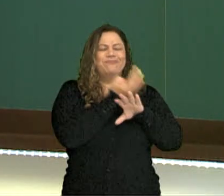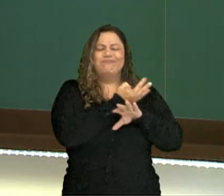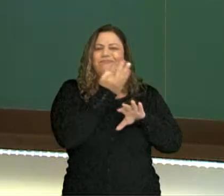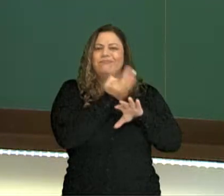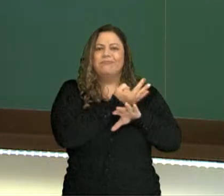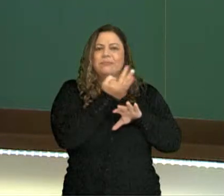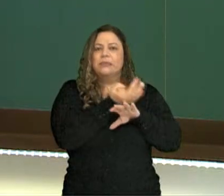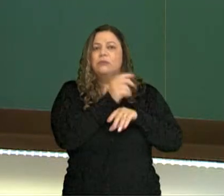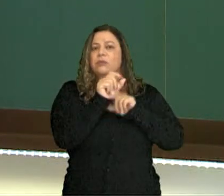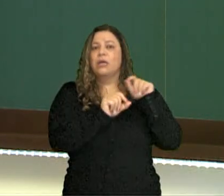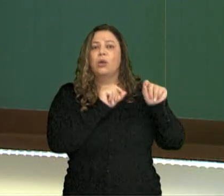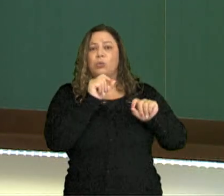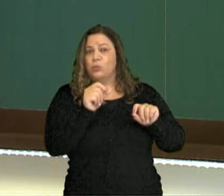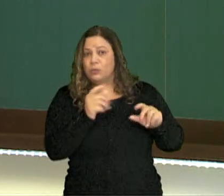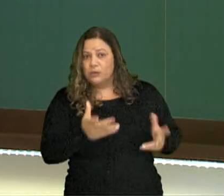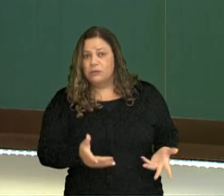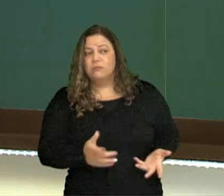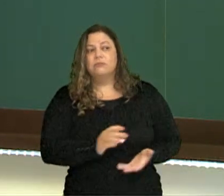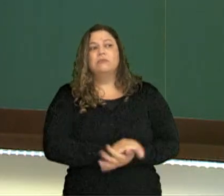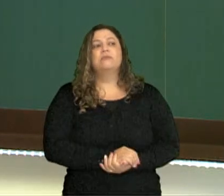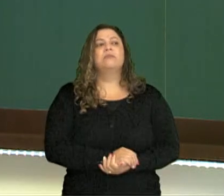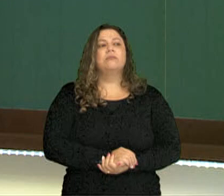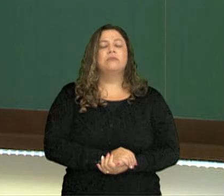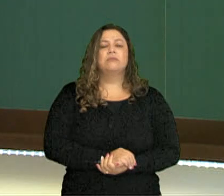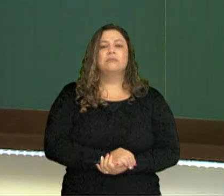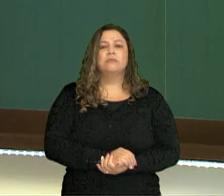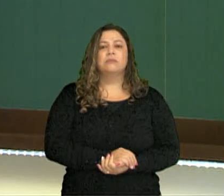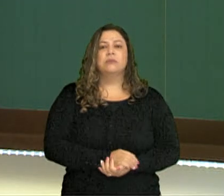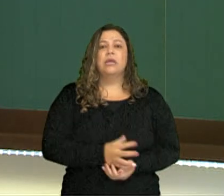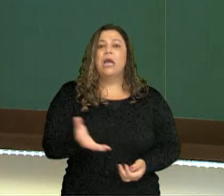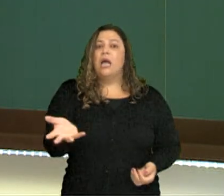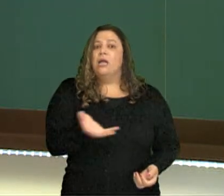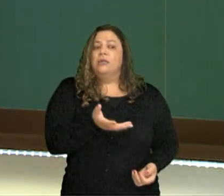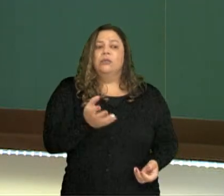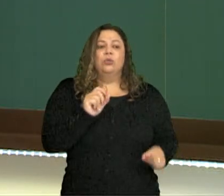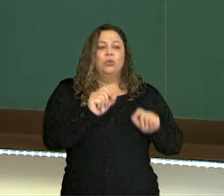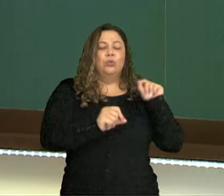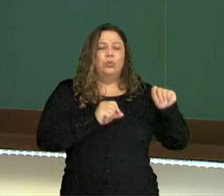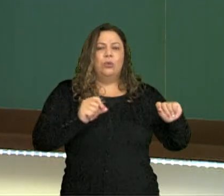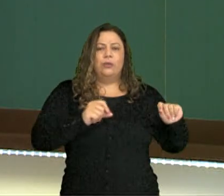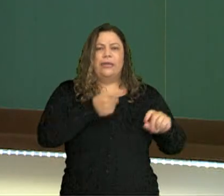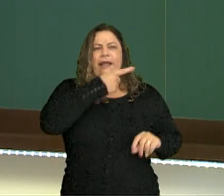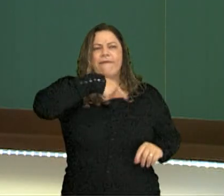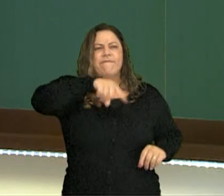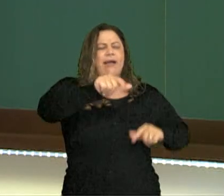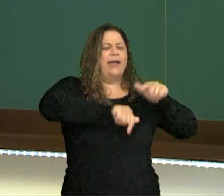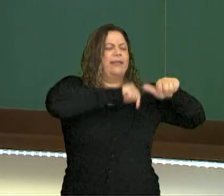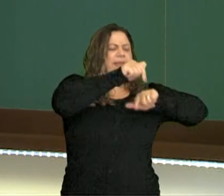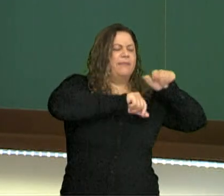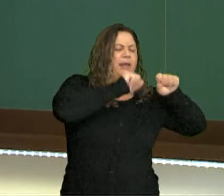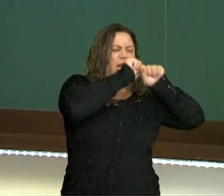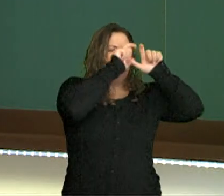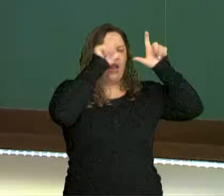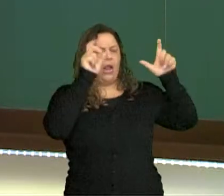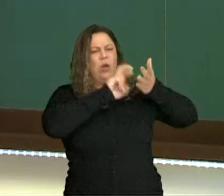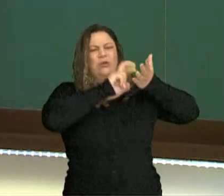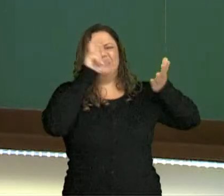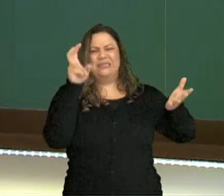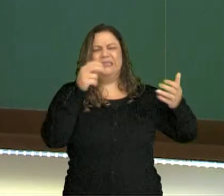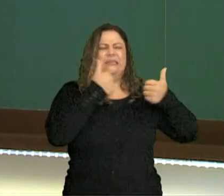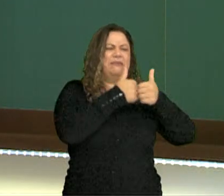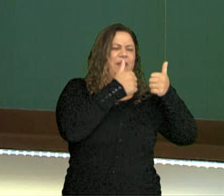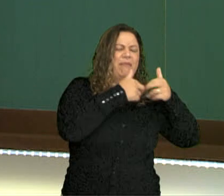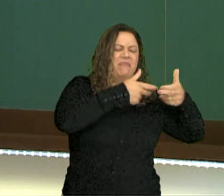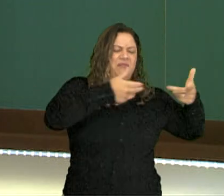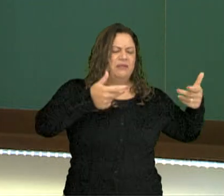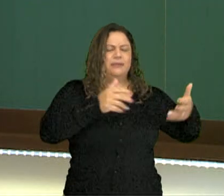que exatamente? Olhe bem, a correria. Então, vai trabalhar, volta, acorda cedo, pega condução, não sei o